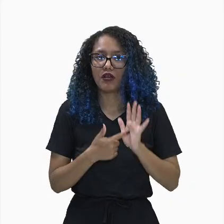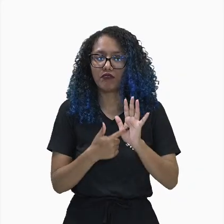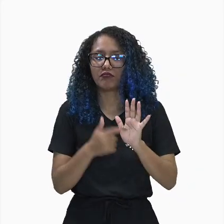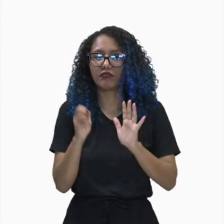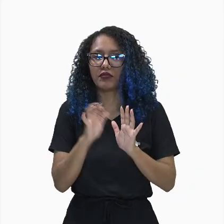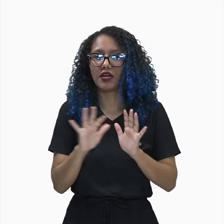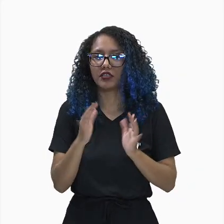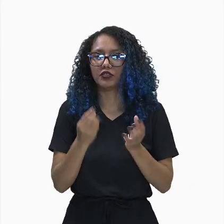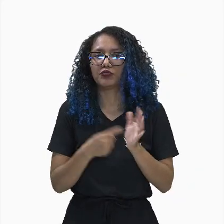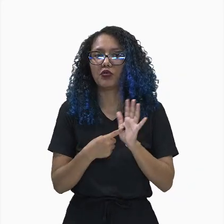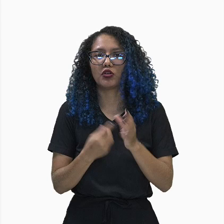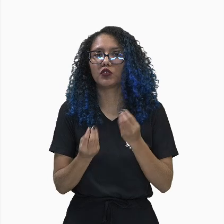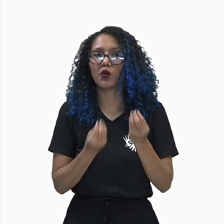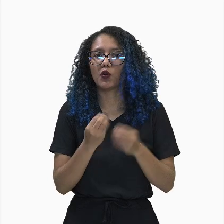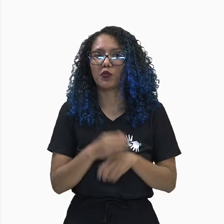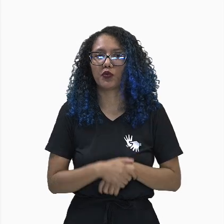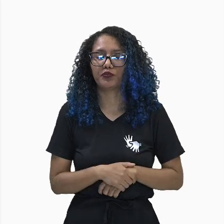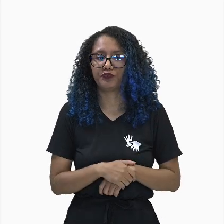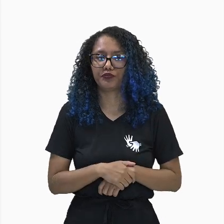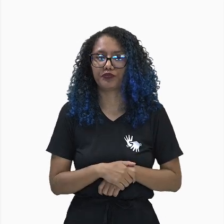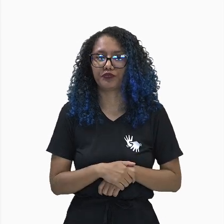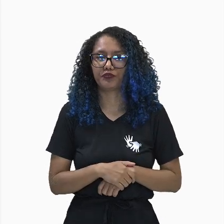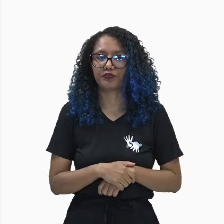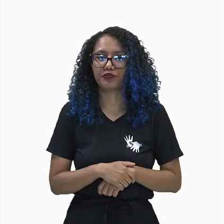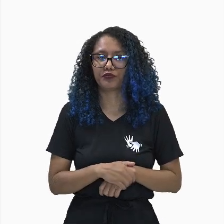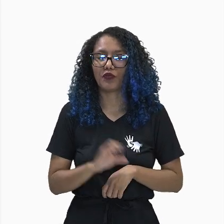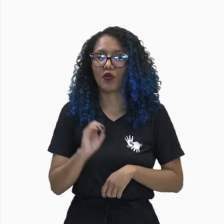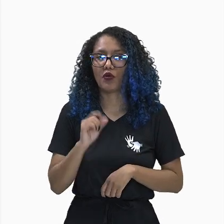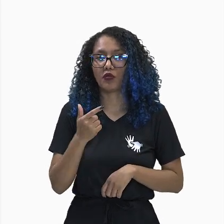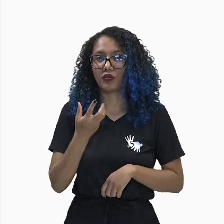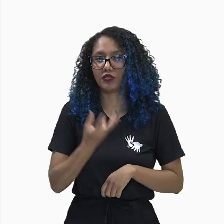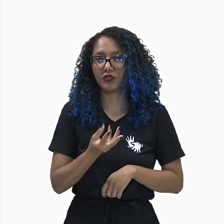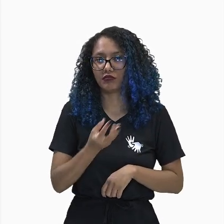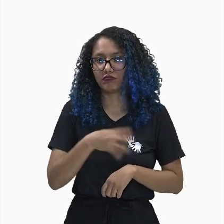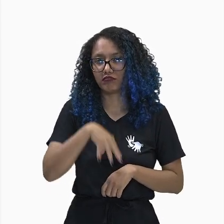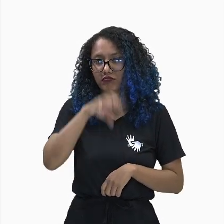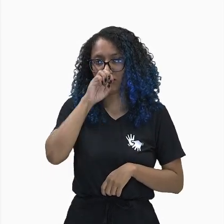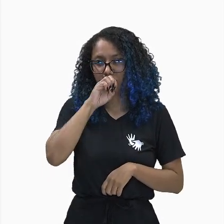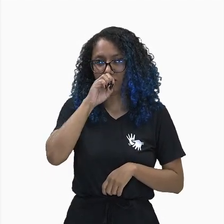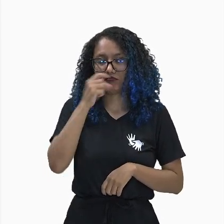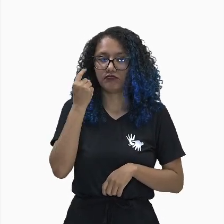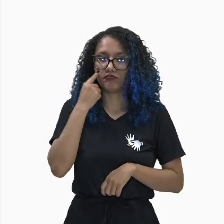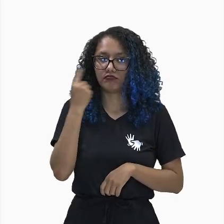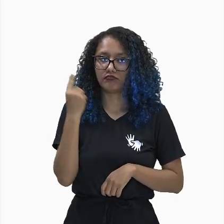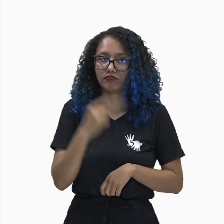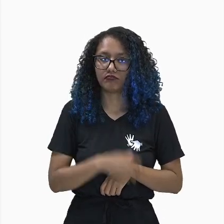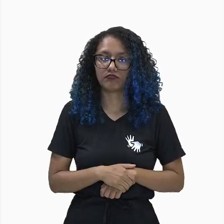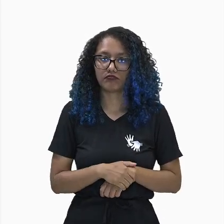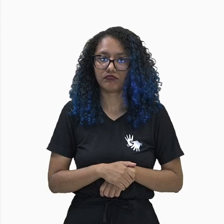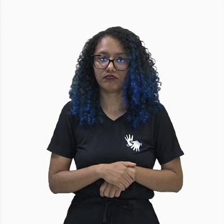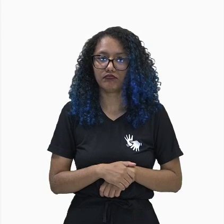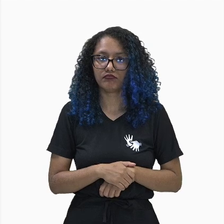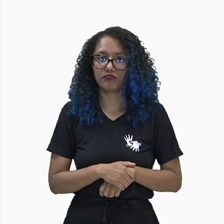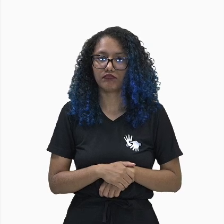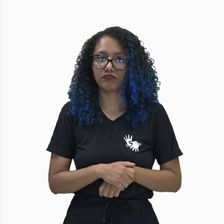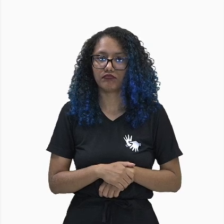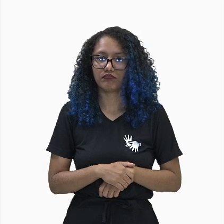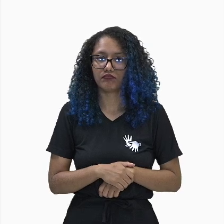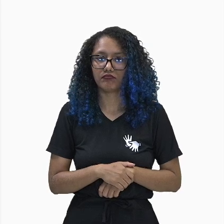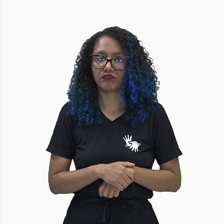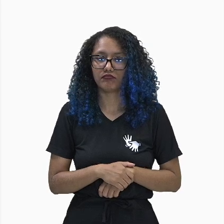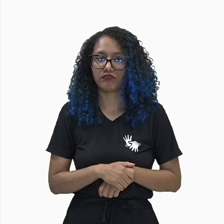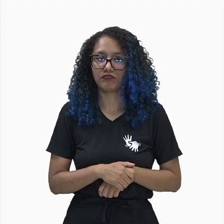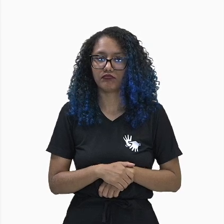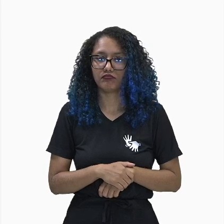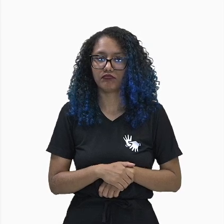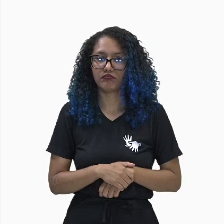processos ocorrendo. Ó, a entrada do oxigênio, tá? Nesse oxigênio vai